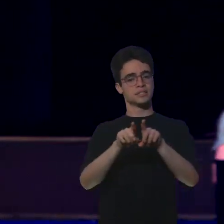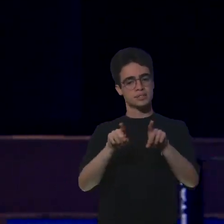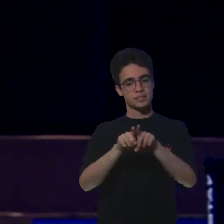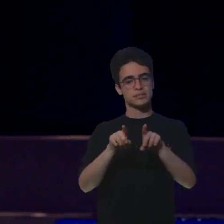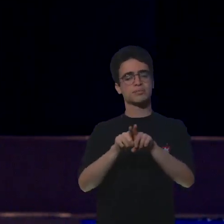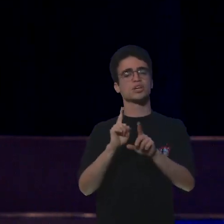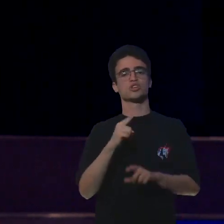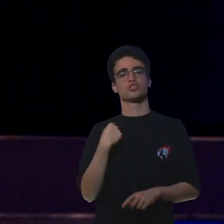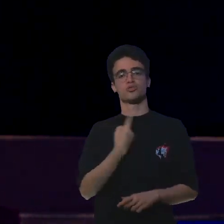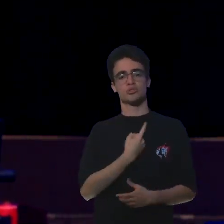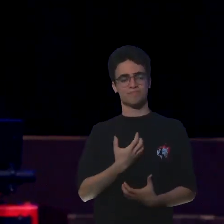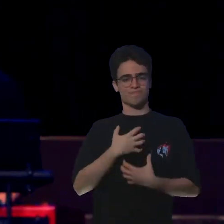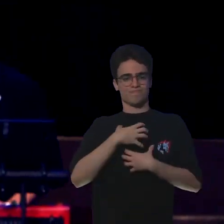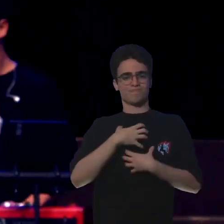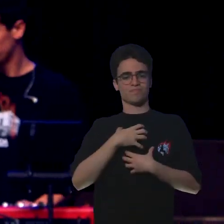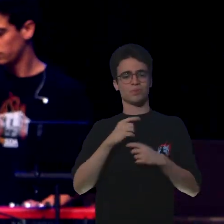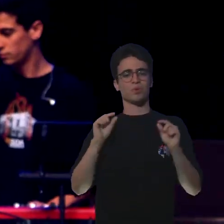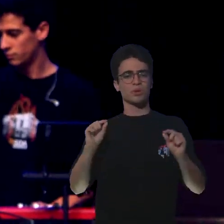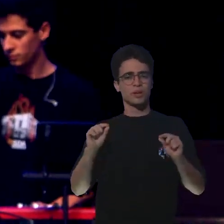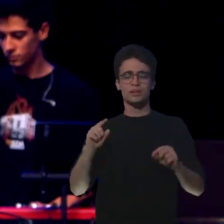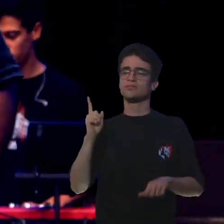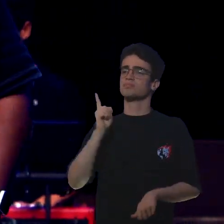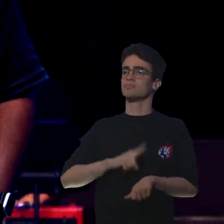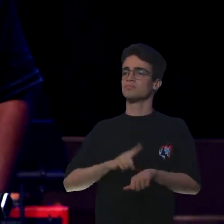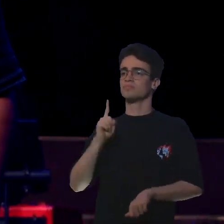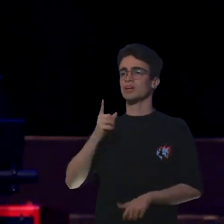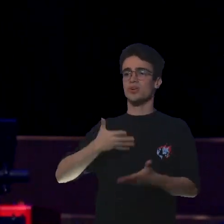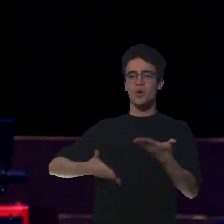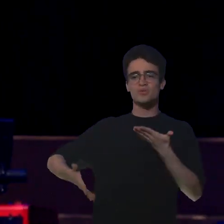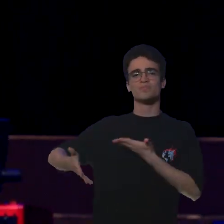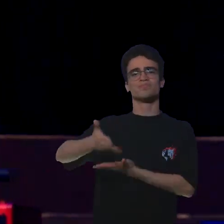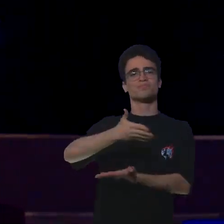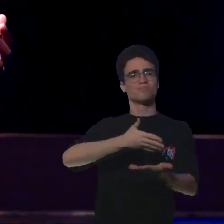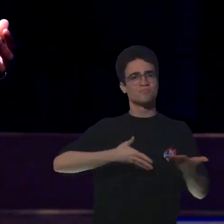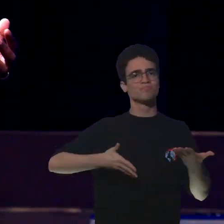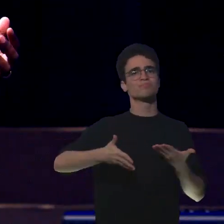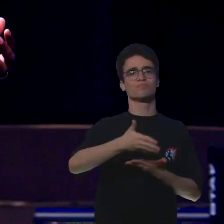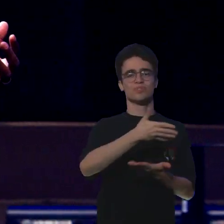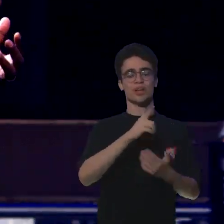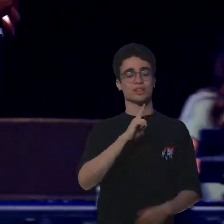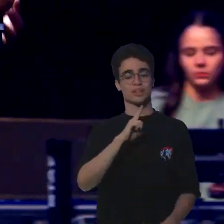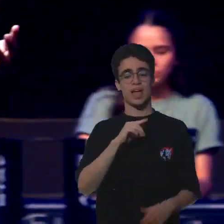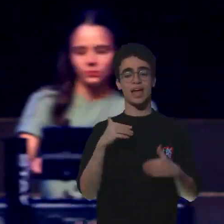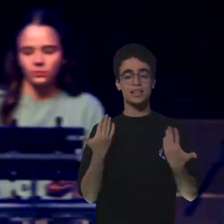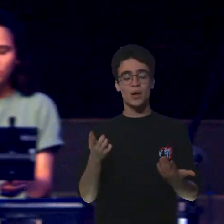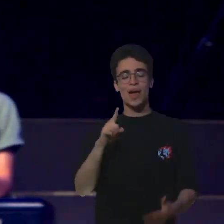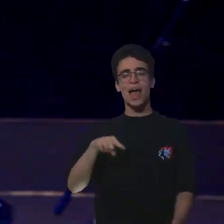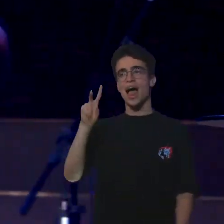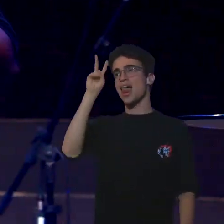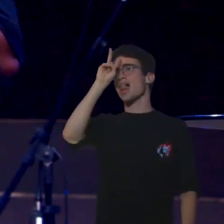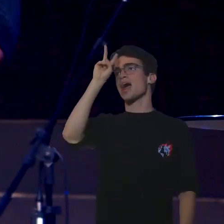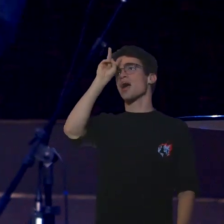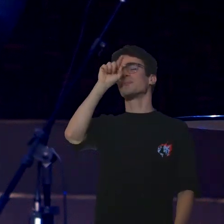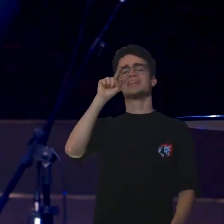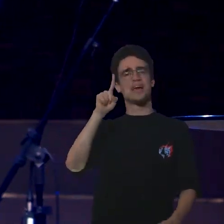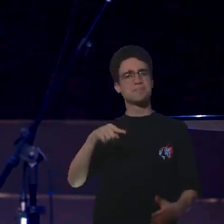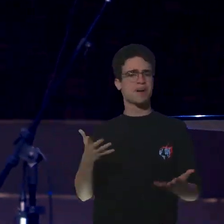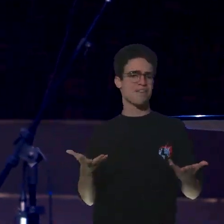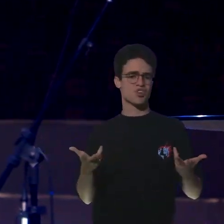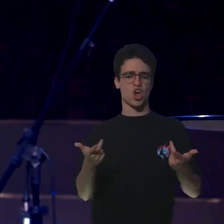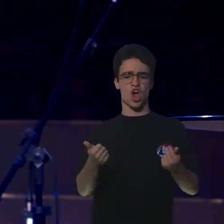um sentimento de que vivemos uma comunhão naquele tempo. E essas memórias, elas são maravilhosas, porque aqueles